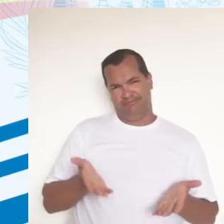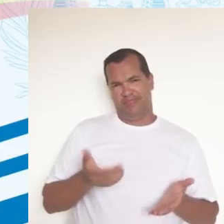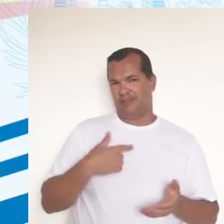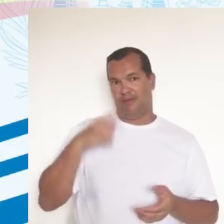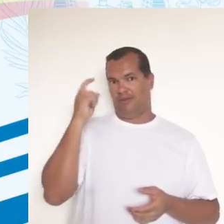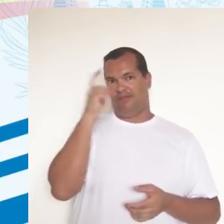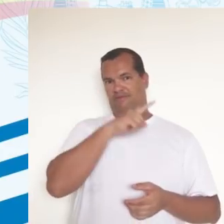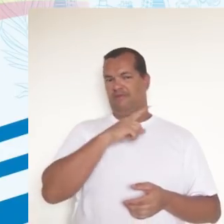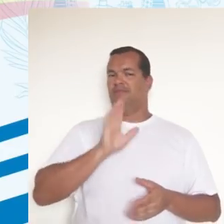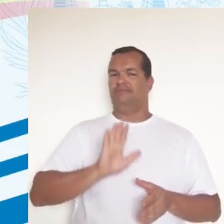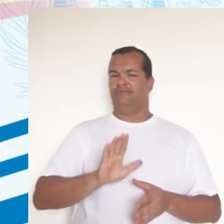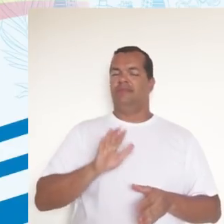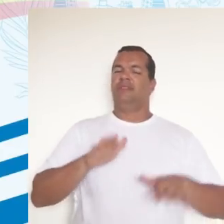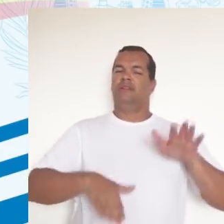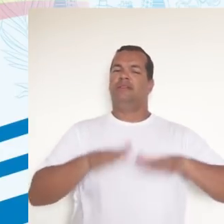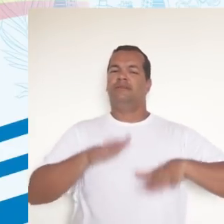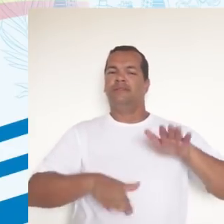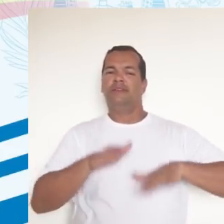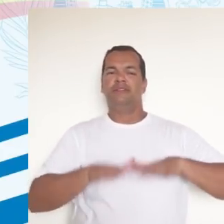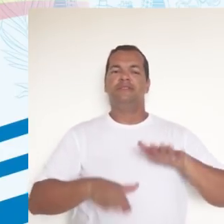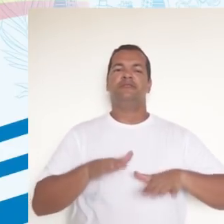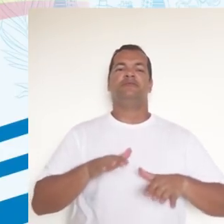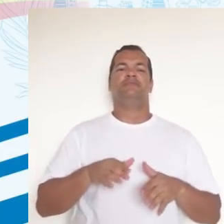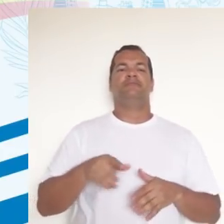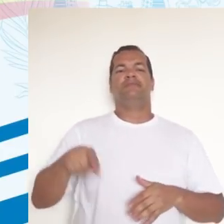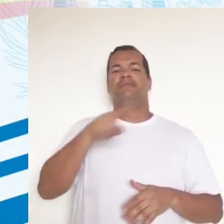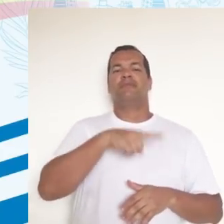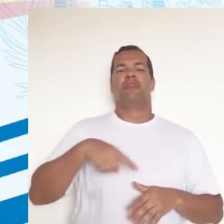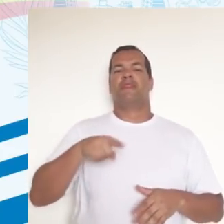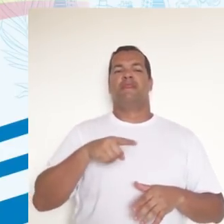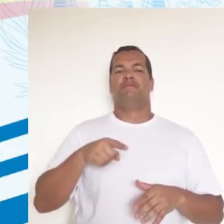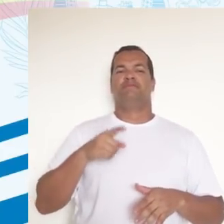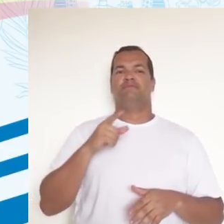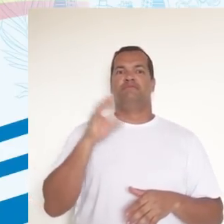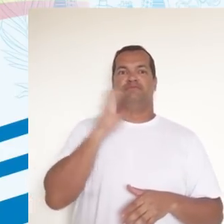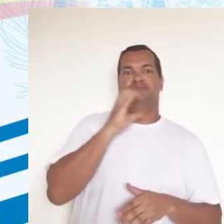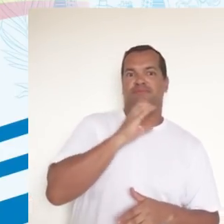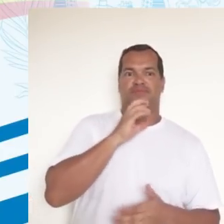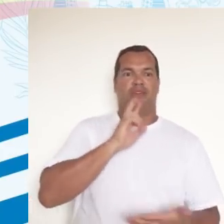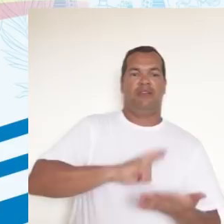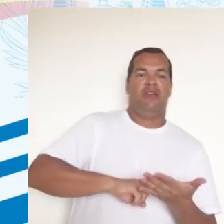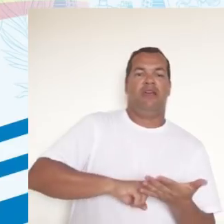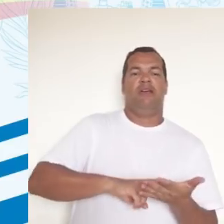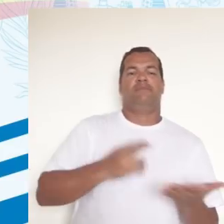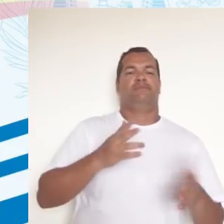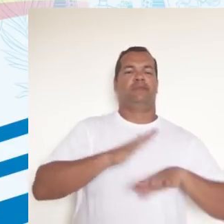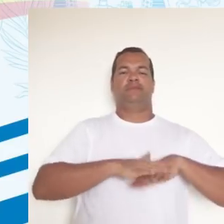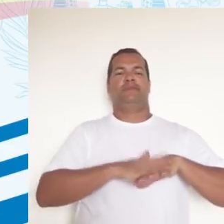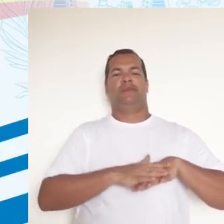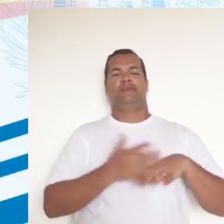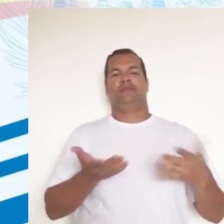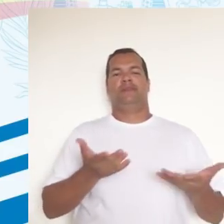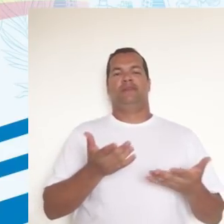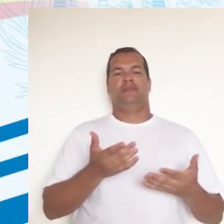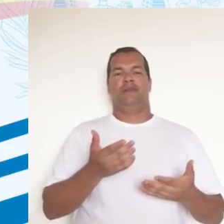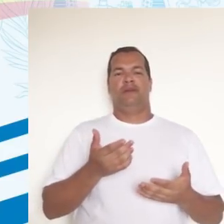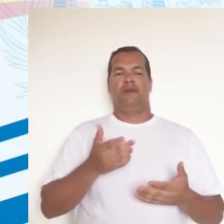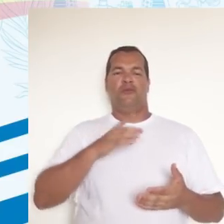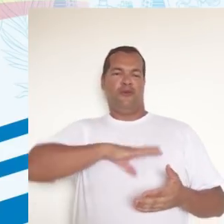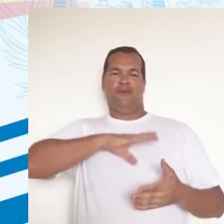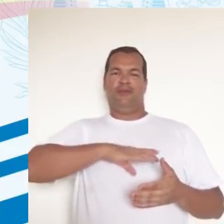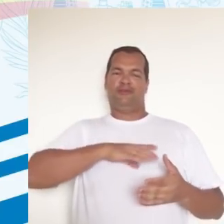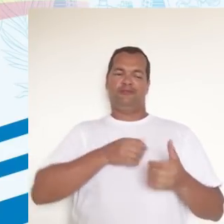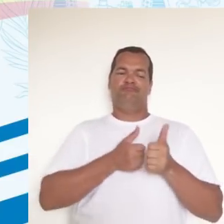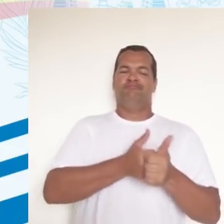tão complicado assim? Talvez o nosso ímpeto de tentar resolver a matemática como a nossa